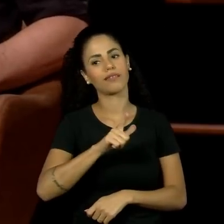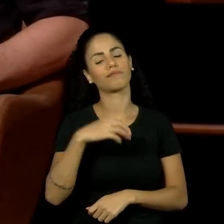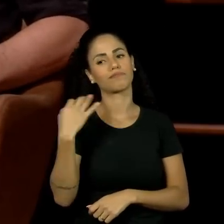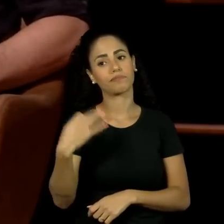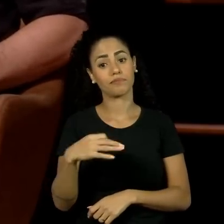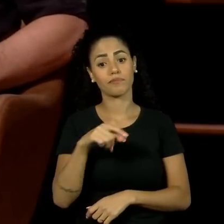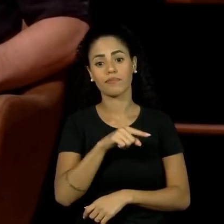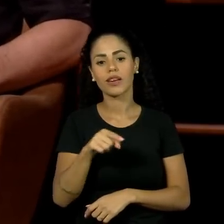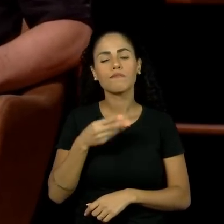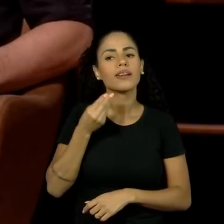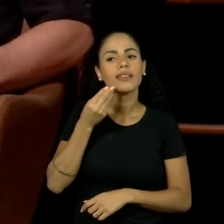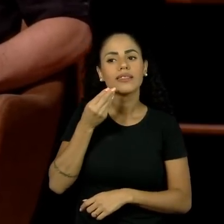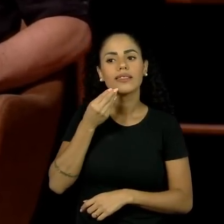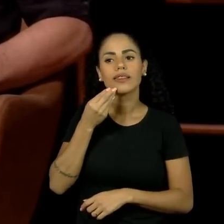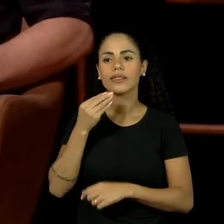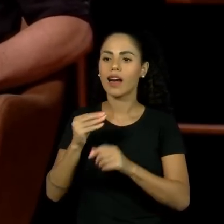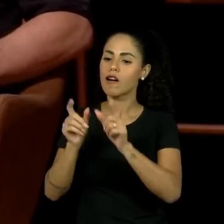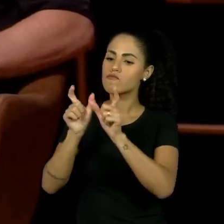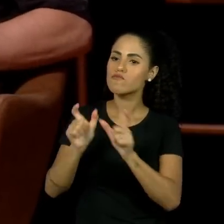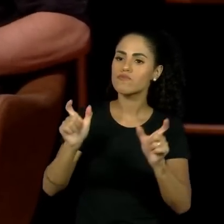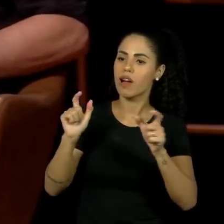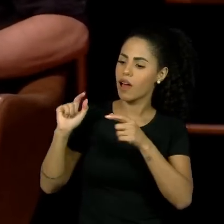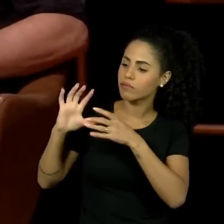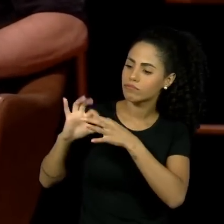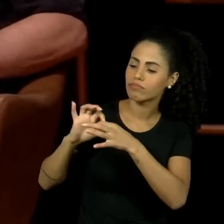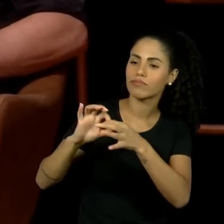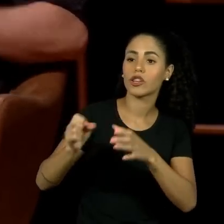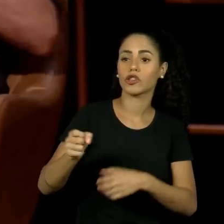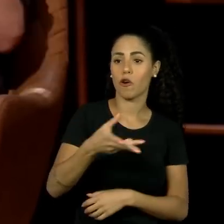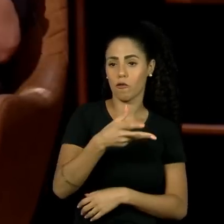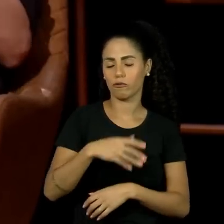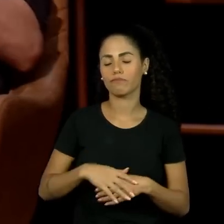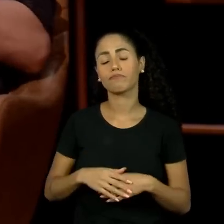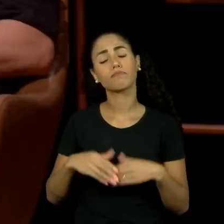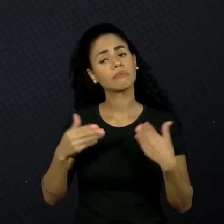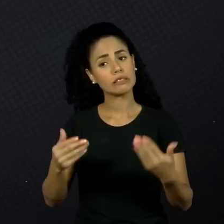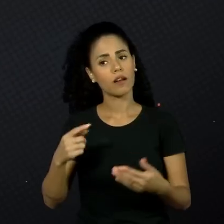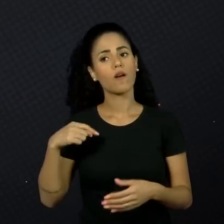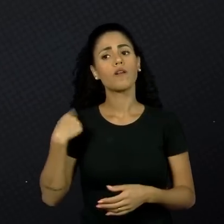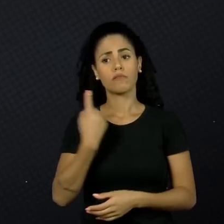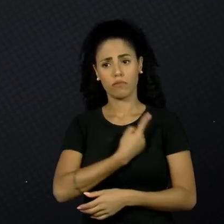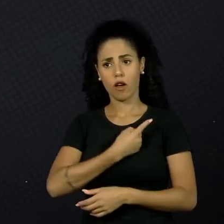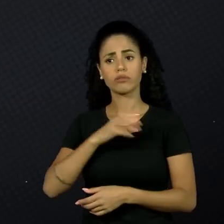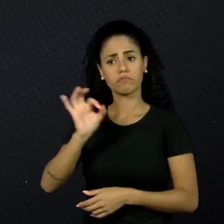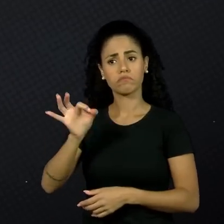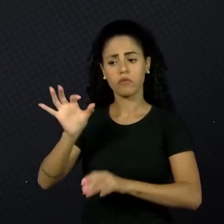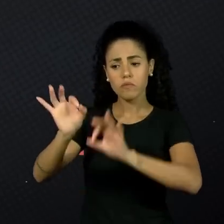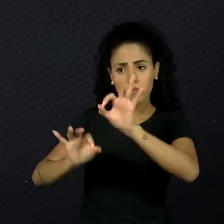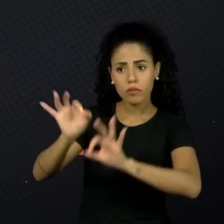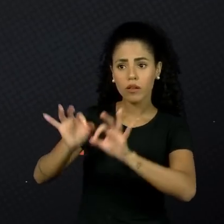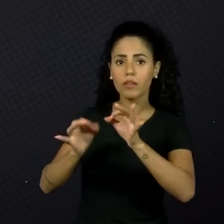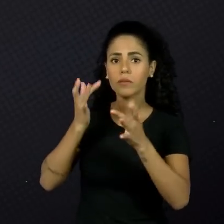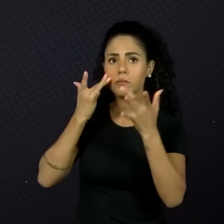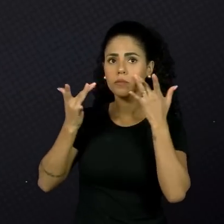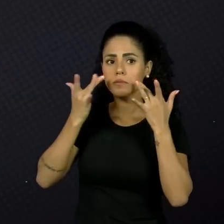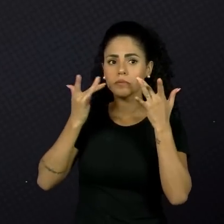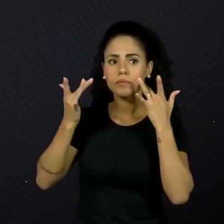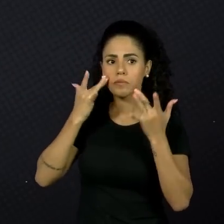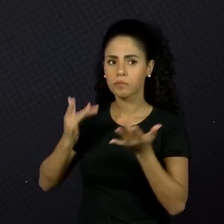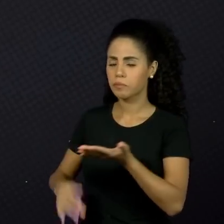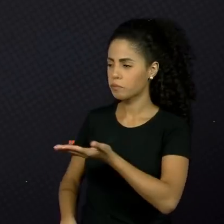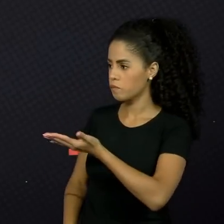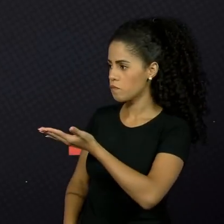ter um novo contexto, né? Recriado. Enfim, eu falei, a gente vai fazer uma peça que chama Rock